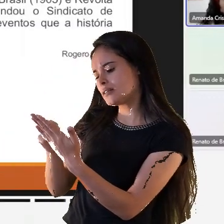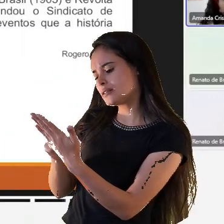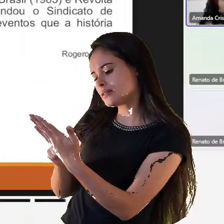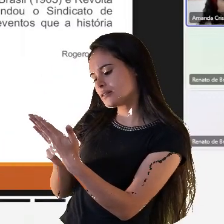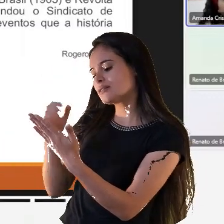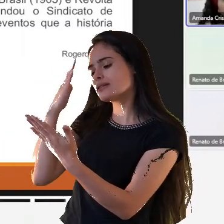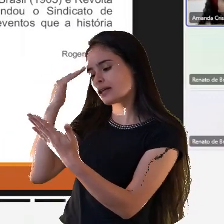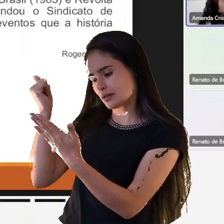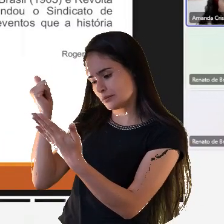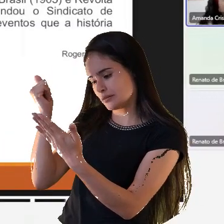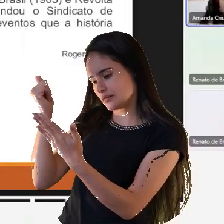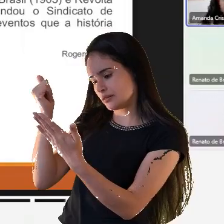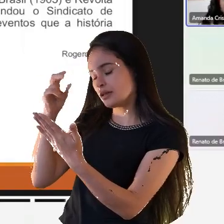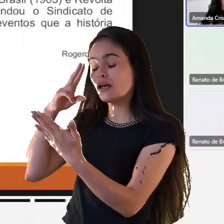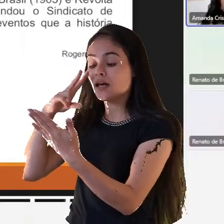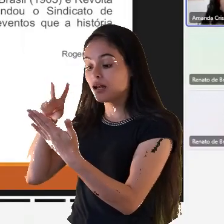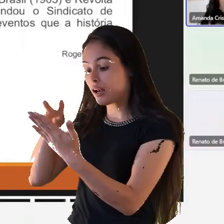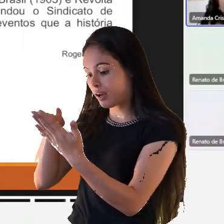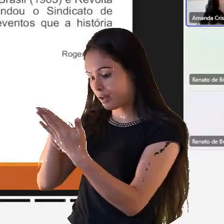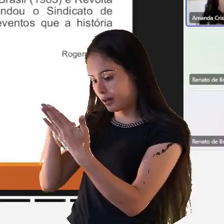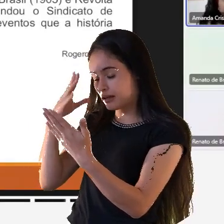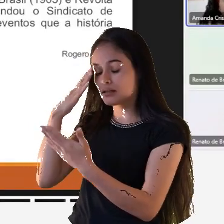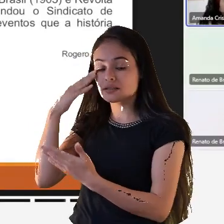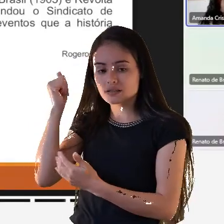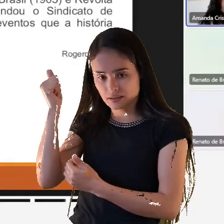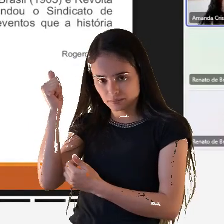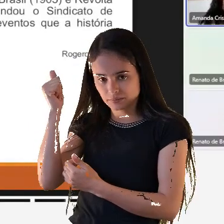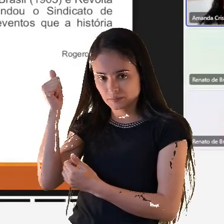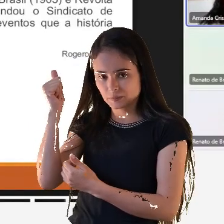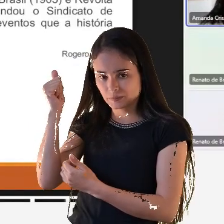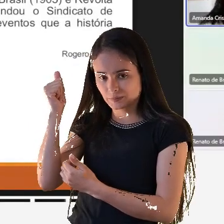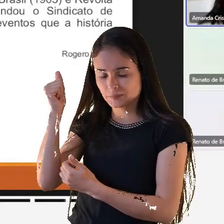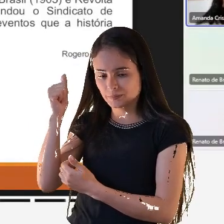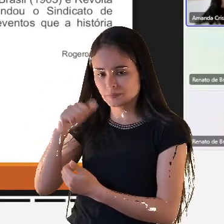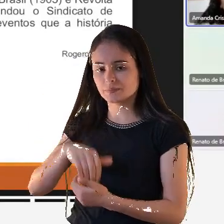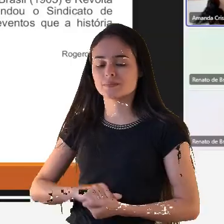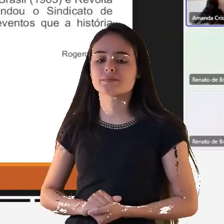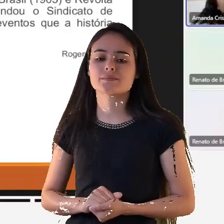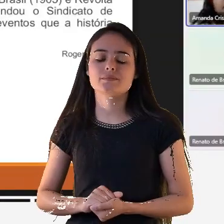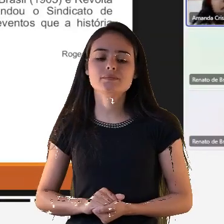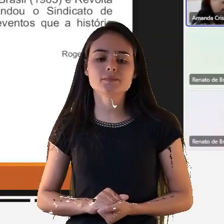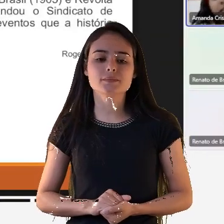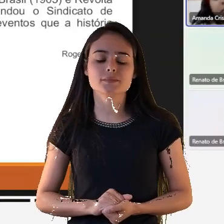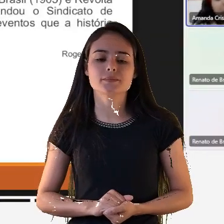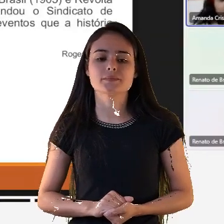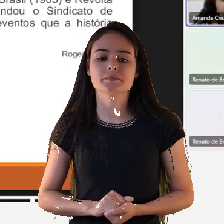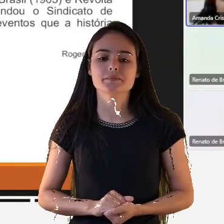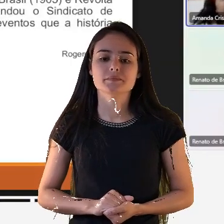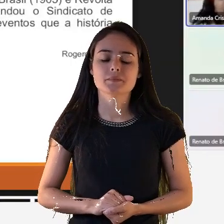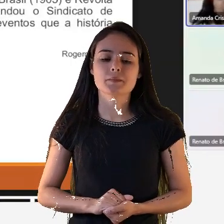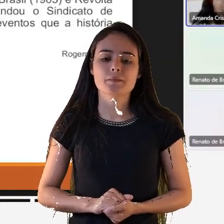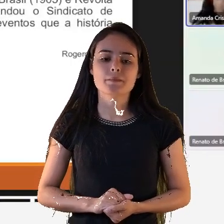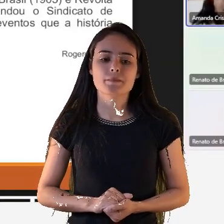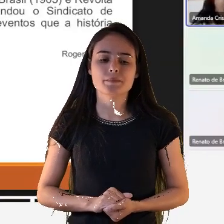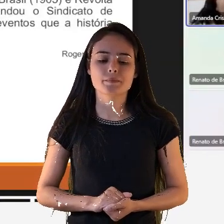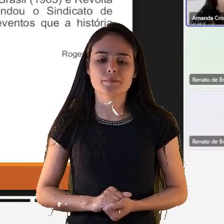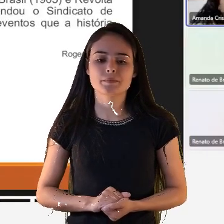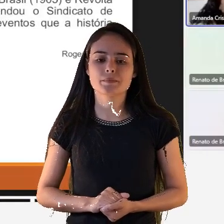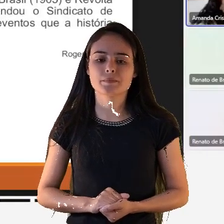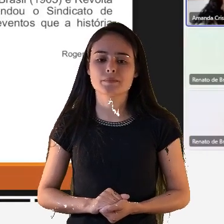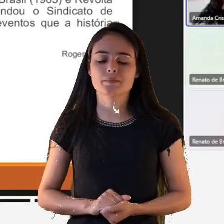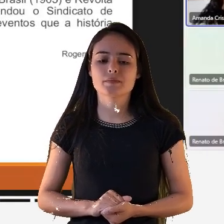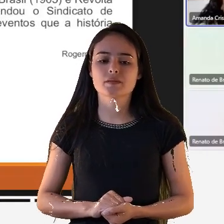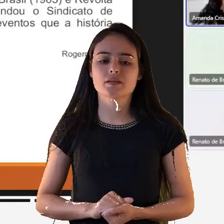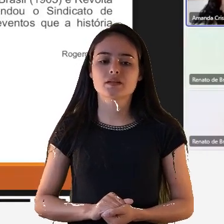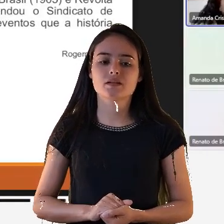então isso comprova, né, que era uma falácia mesmo essa história dos negros serem ignorantes, né? E